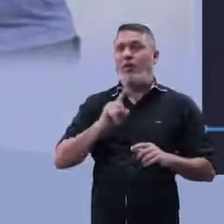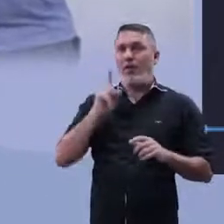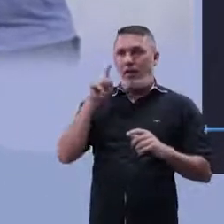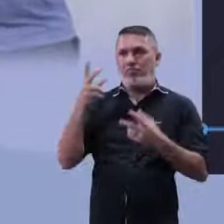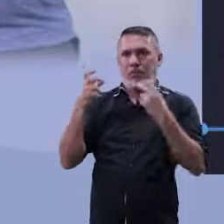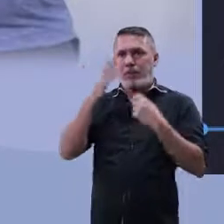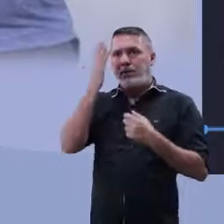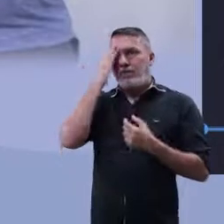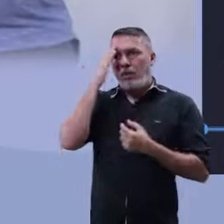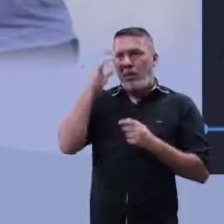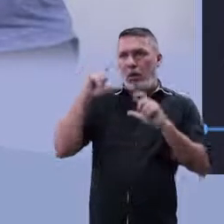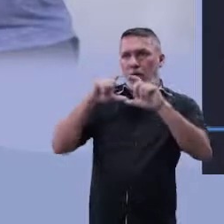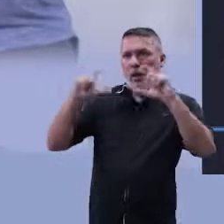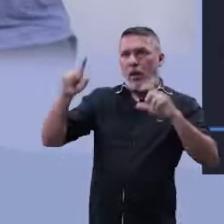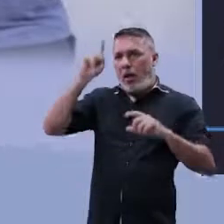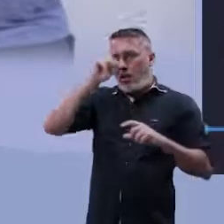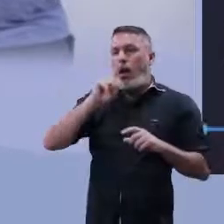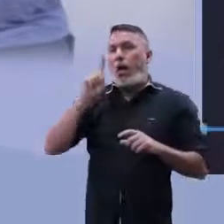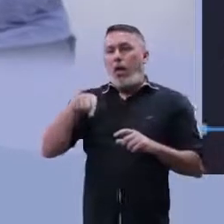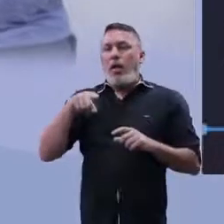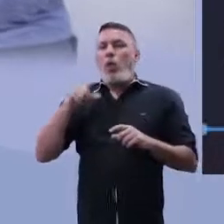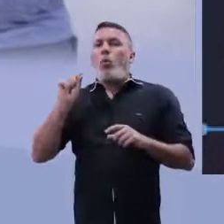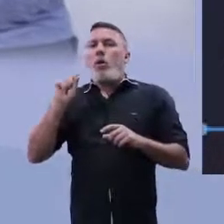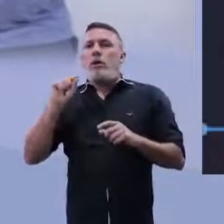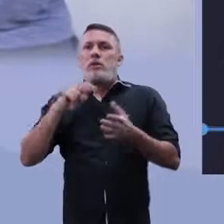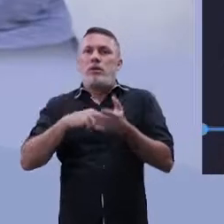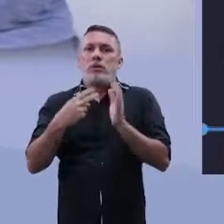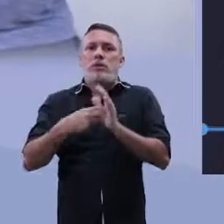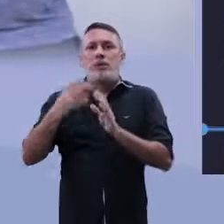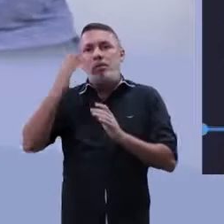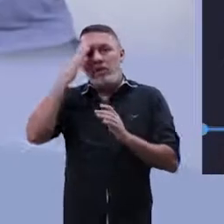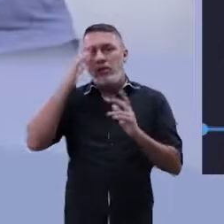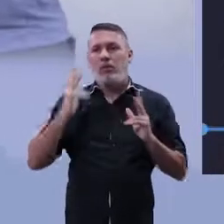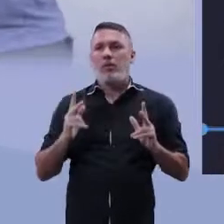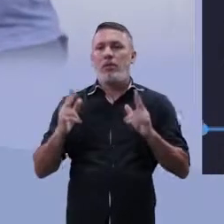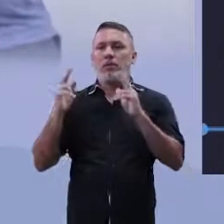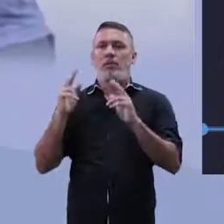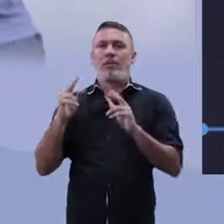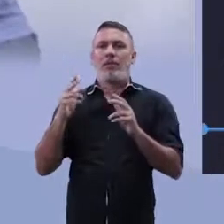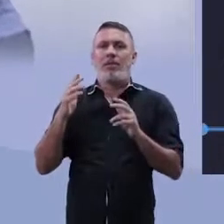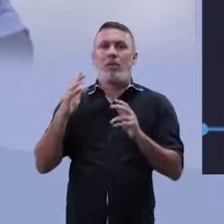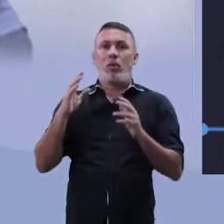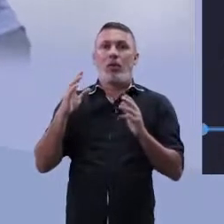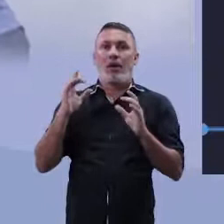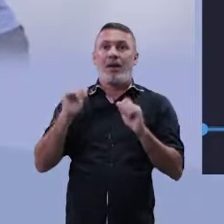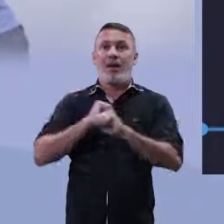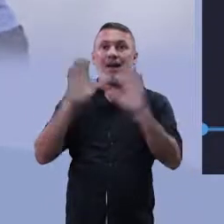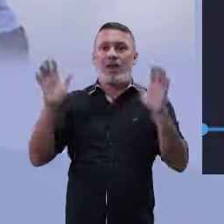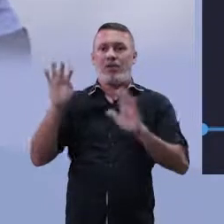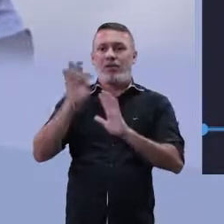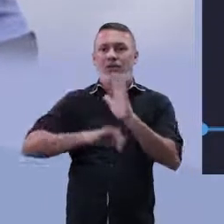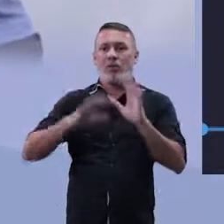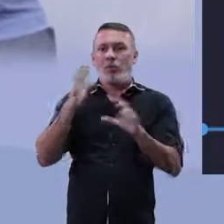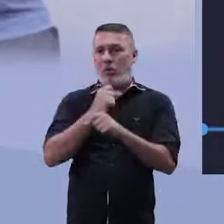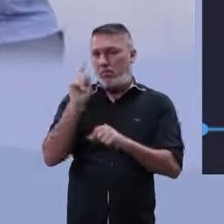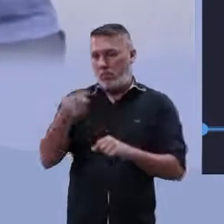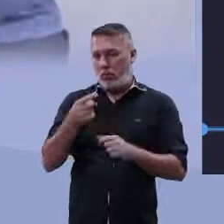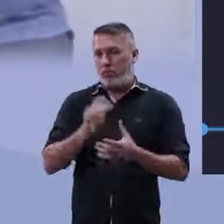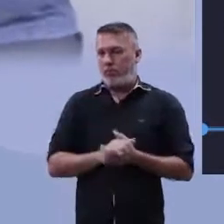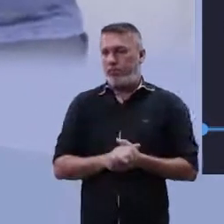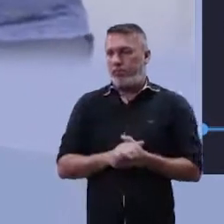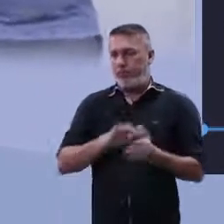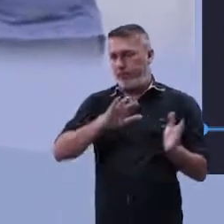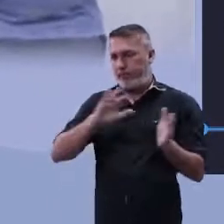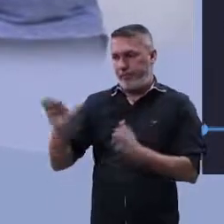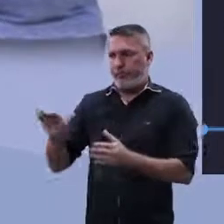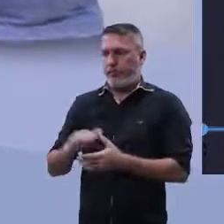que nós tenhamos uma certa noção do que é um texto nota 1000. Vamos lá. Durante,